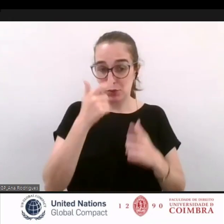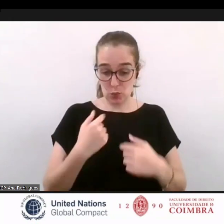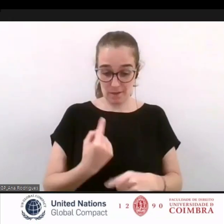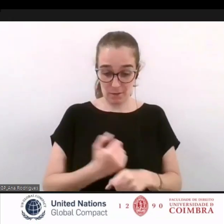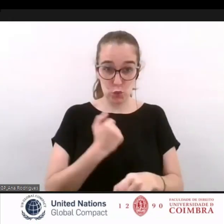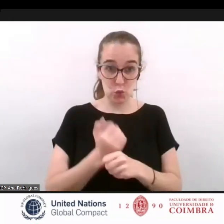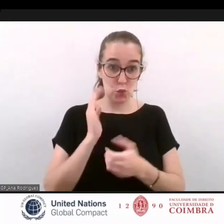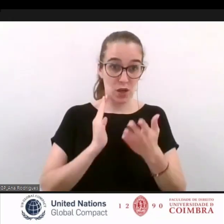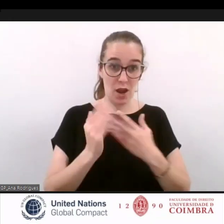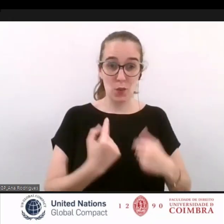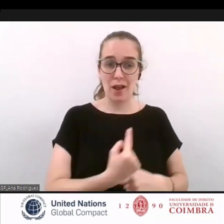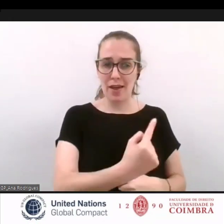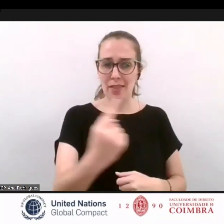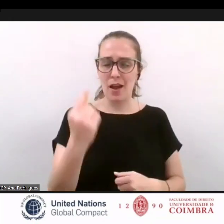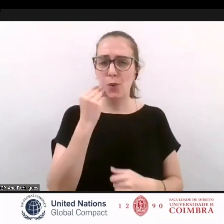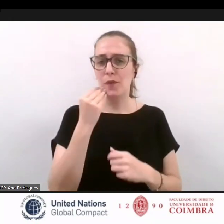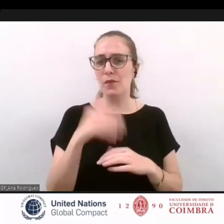trabalhador